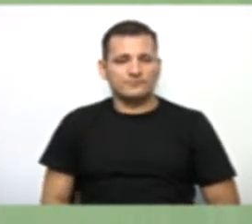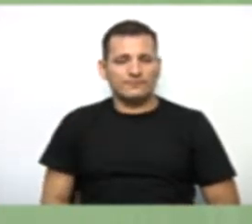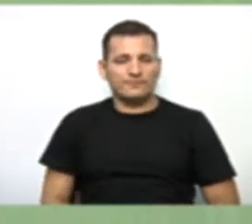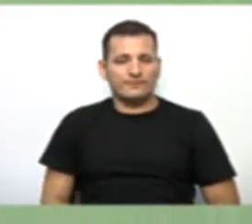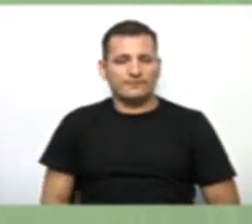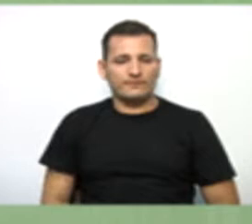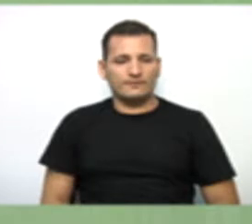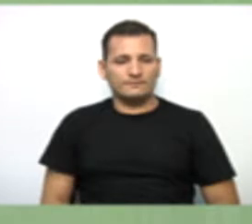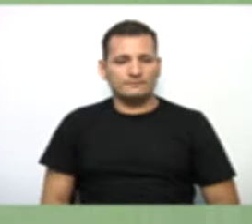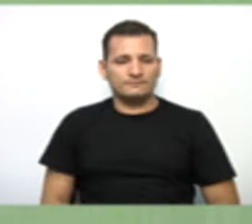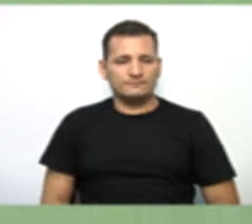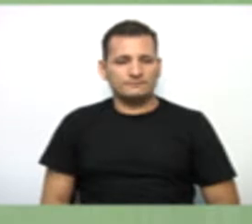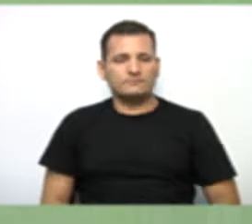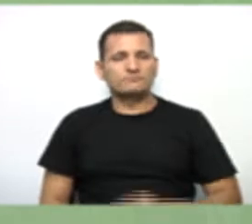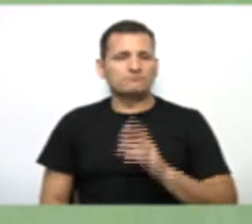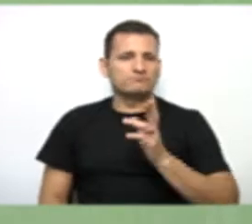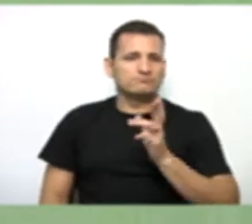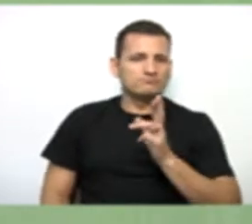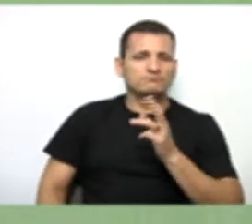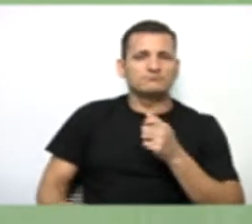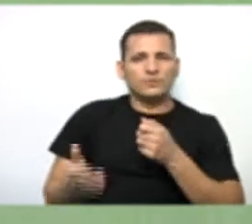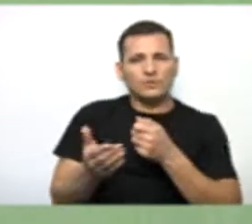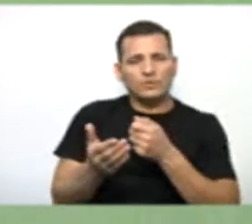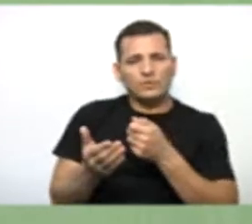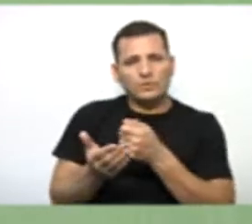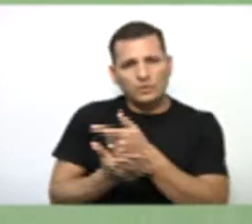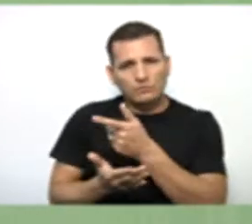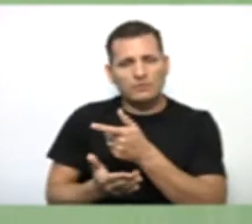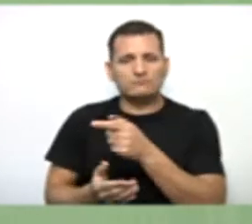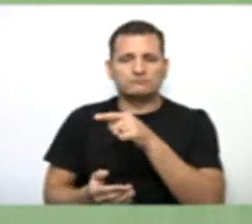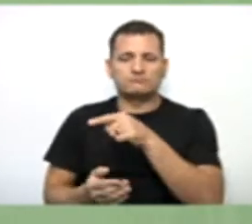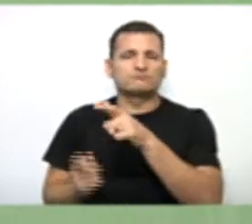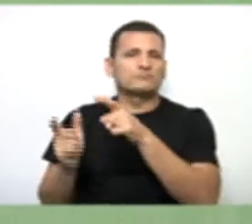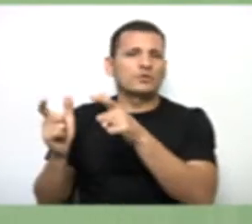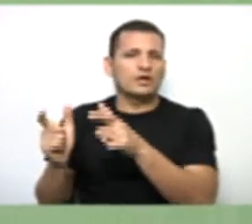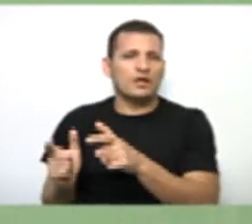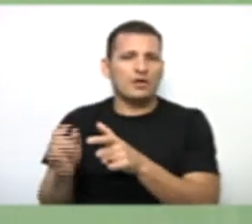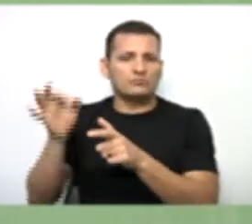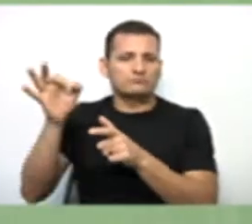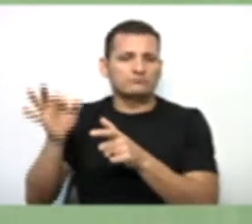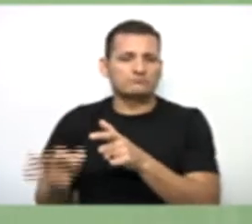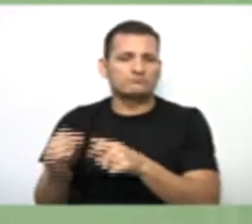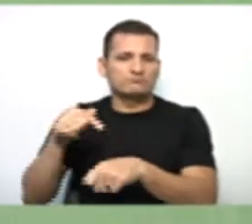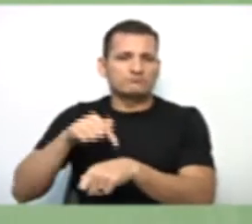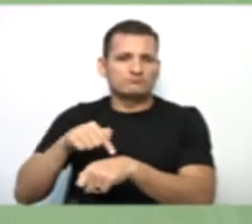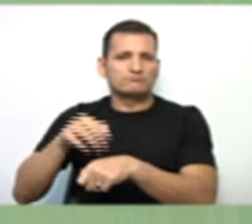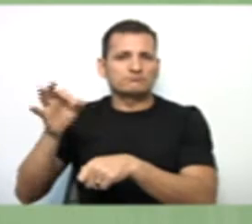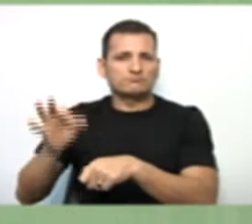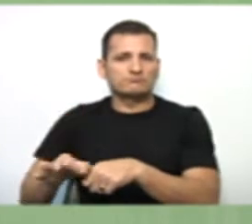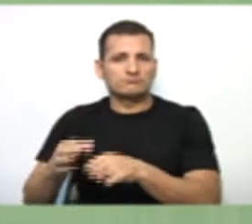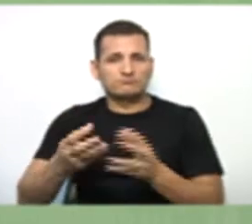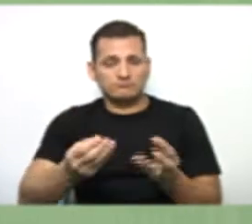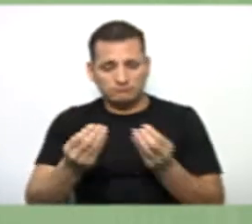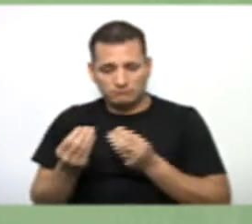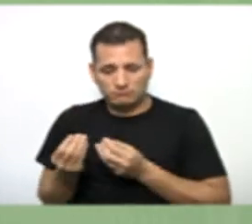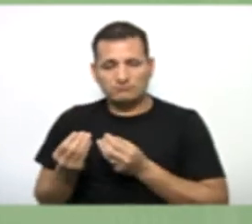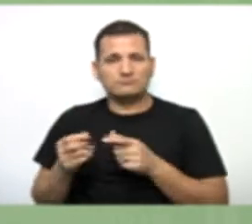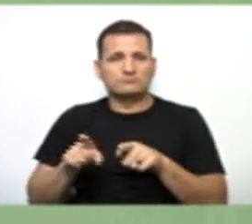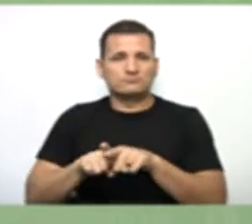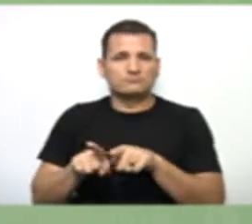como no caso de quem compra, está no local, né, no local indicado, na hora, para receber